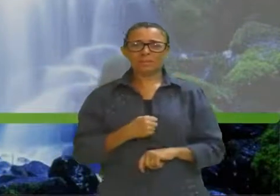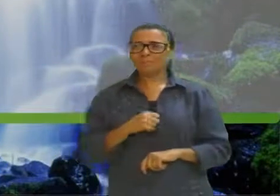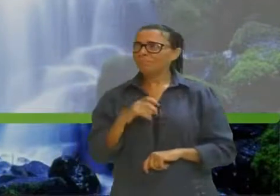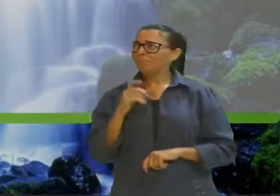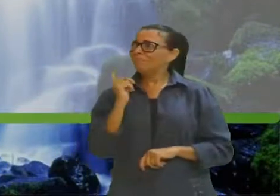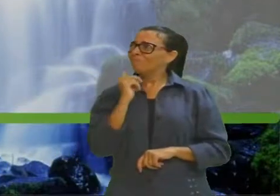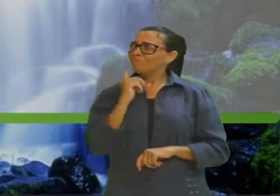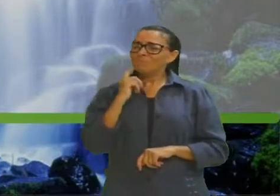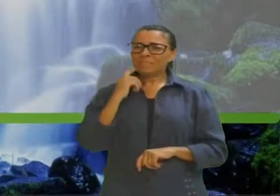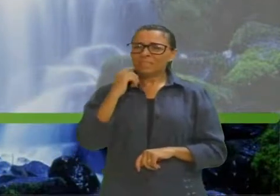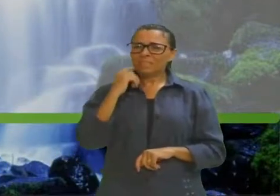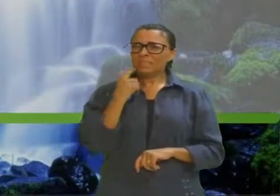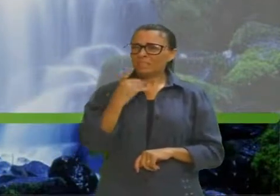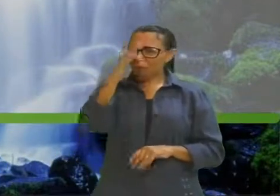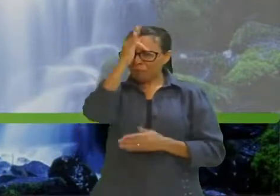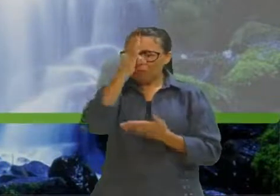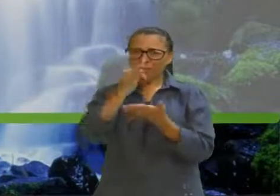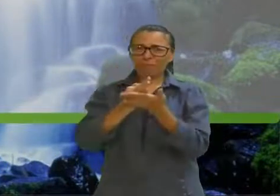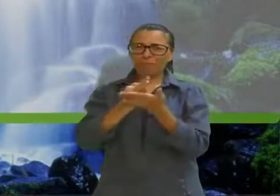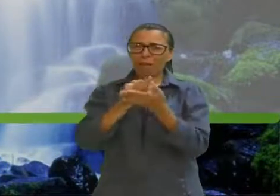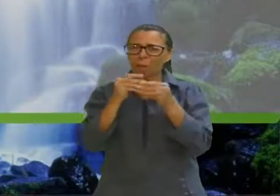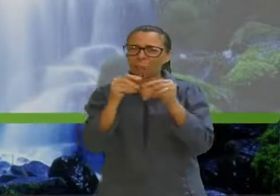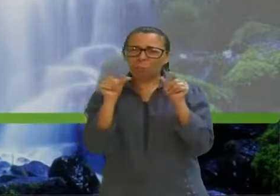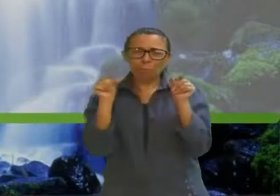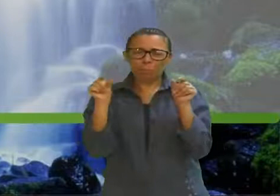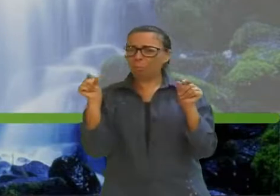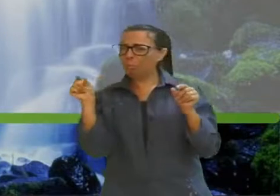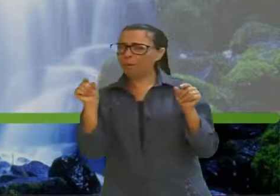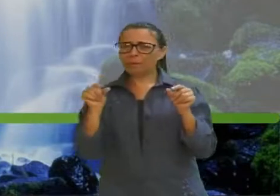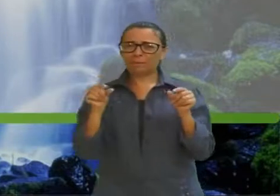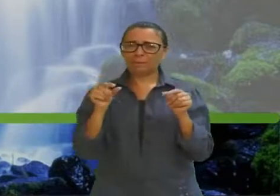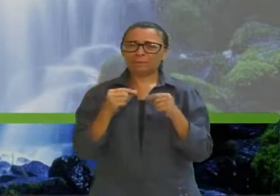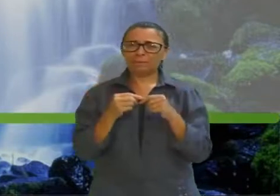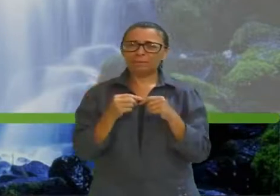amados, Deus está trabalhando nesse mundo.